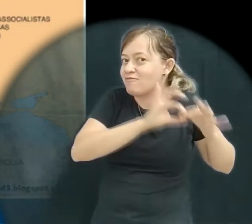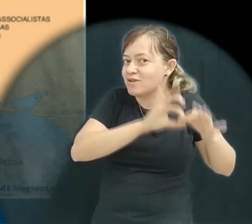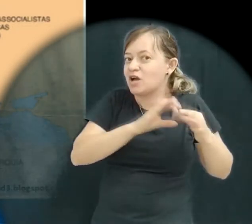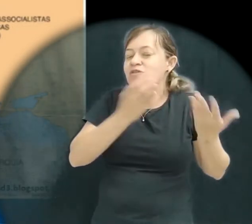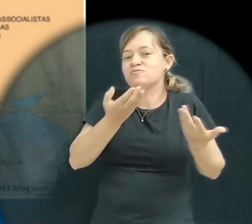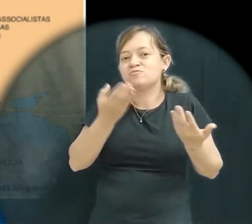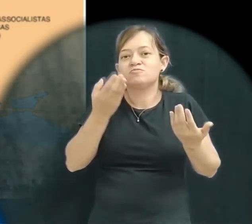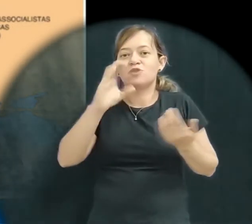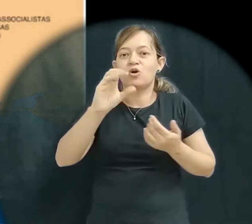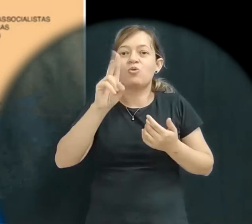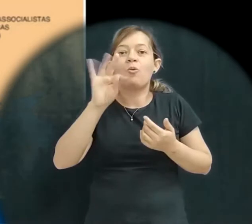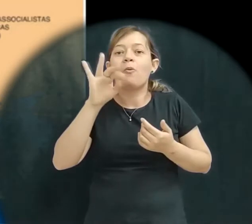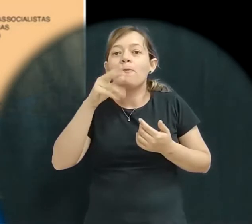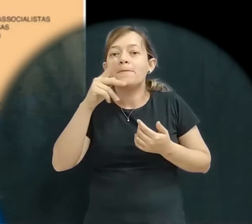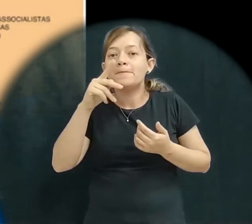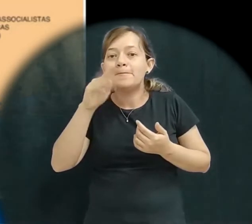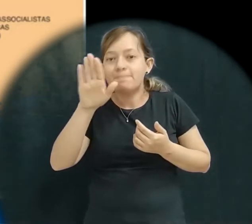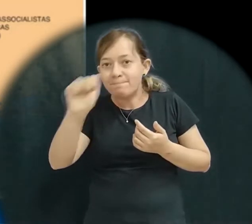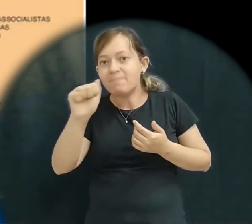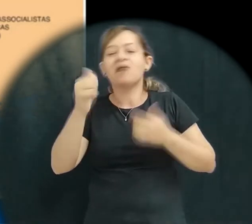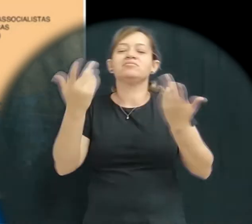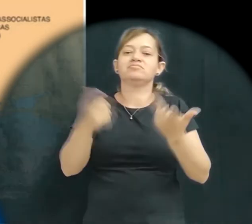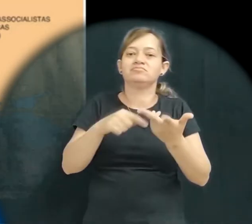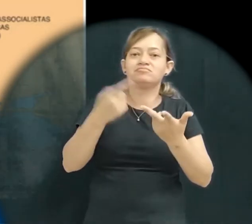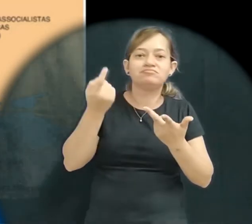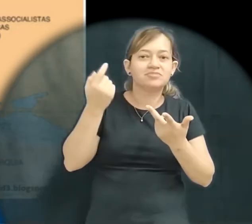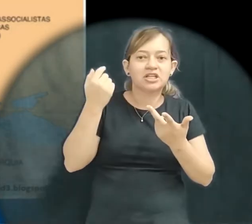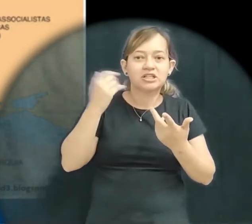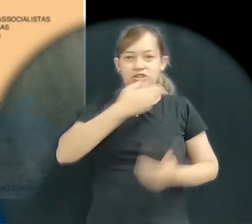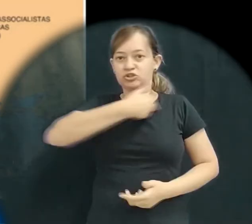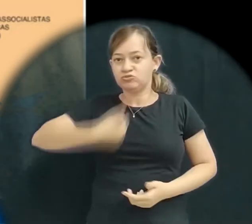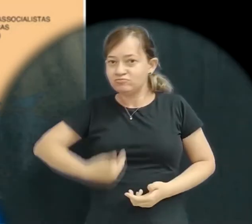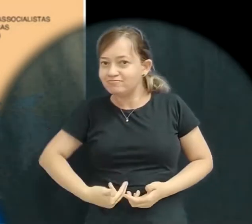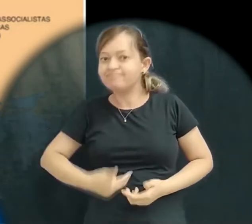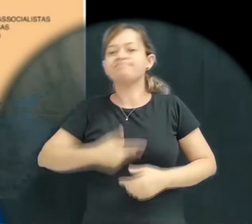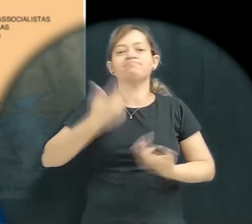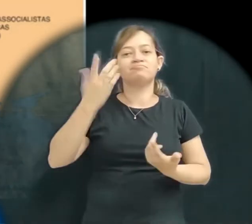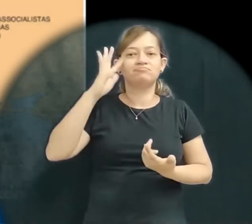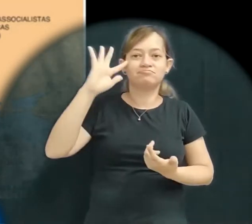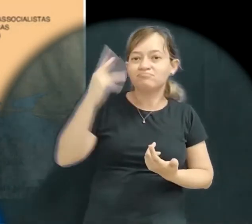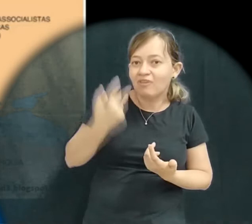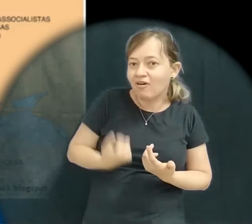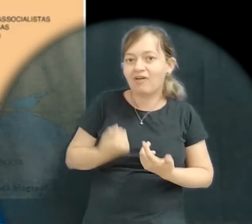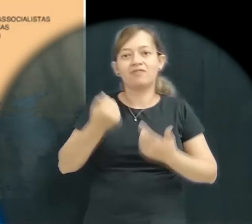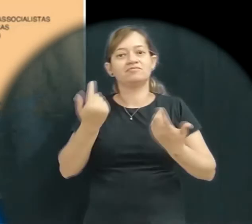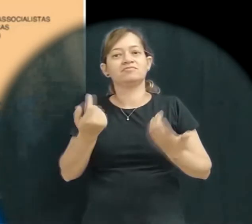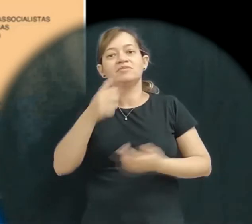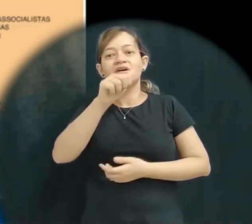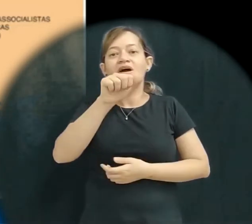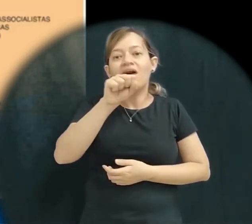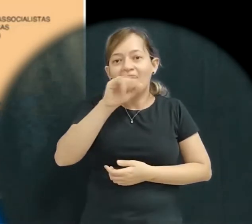amigos como Cuba, como China, como Iugoslávia e a Europa Oriental, assim como outros países na África e na Ásia,